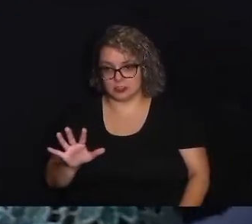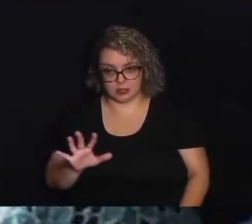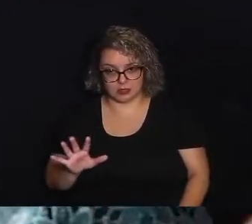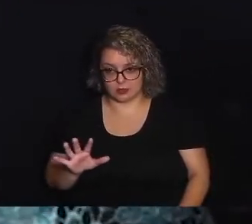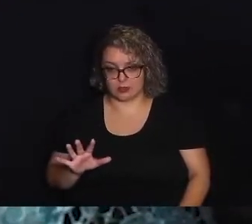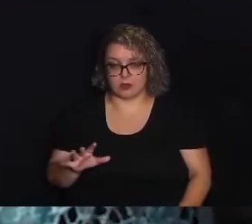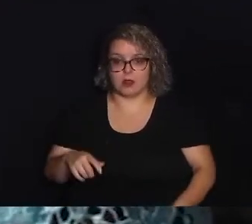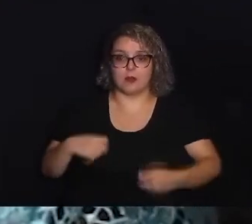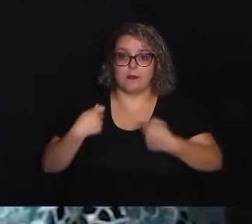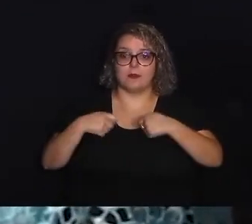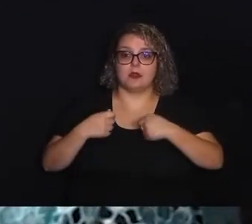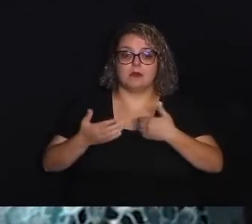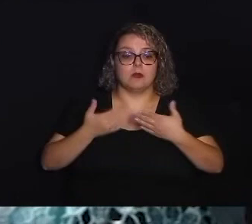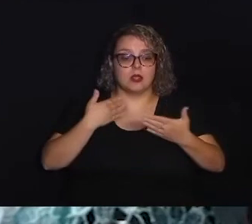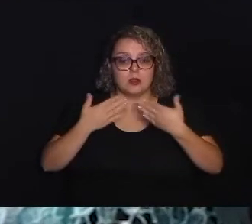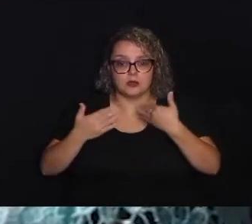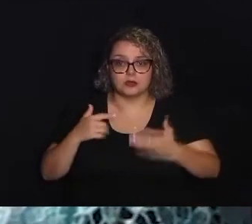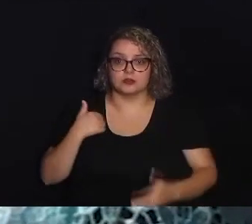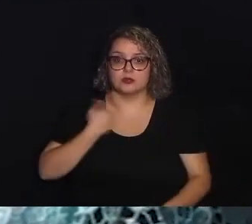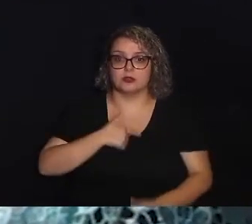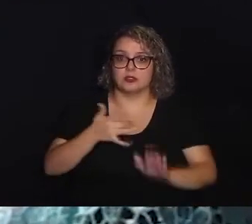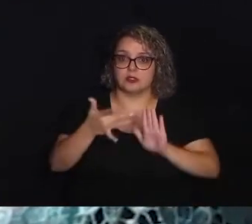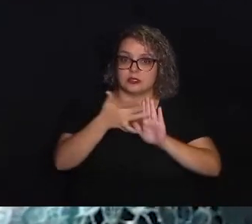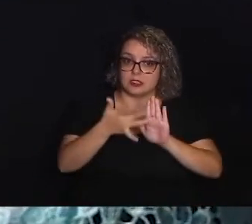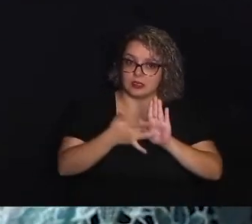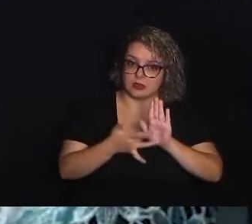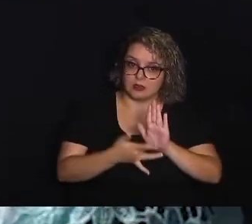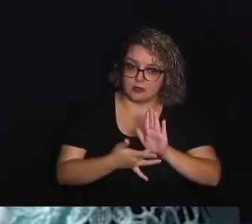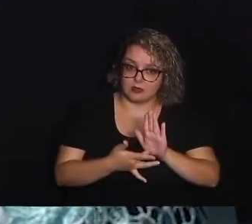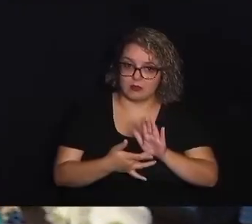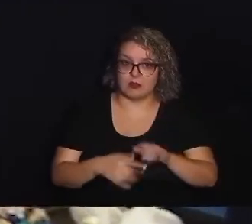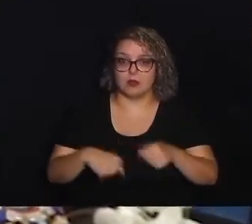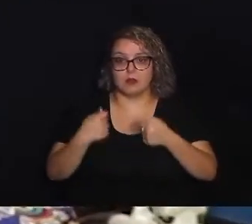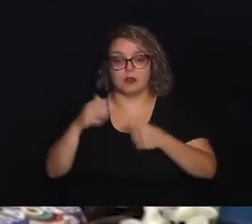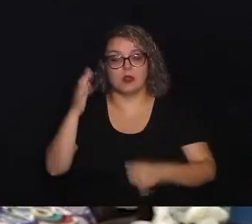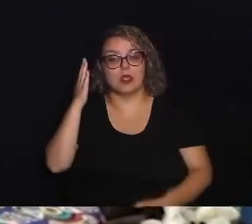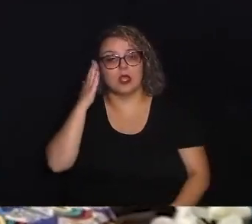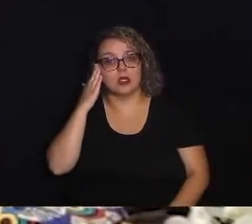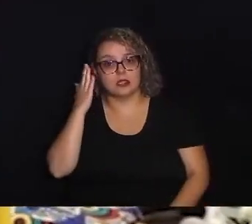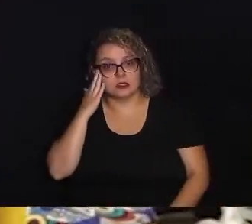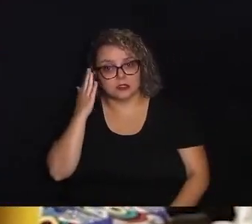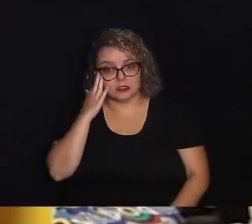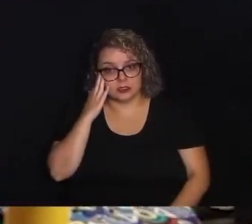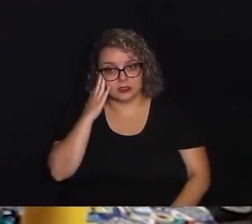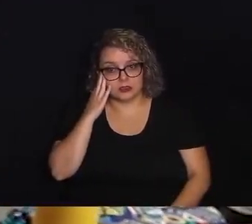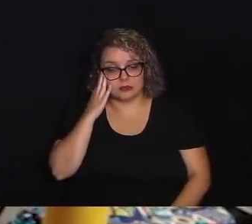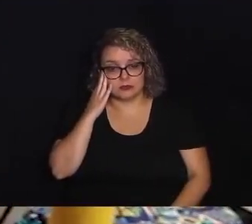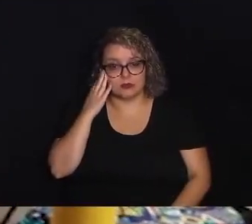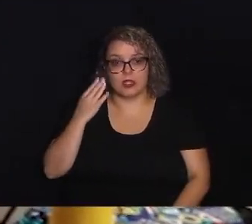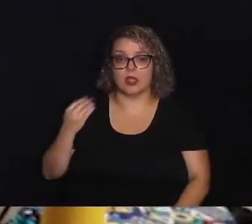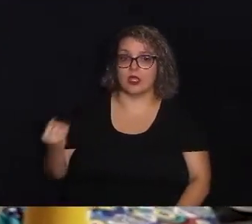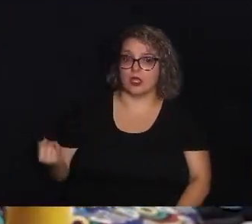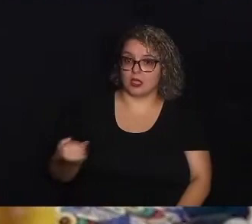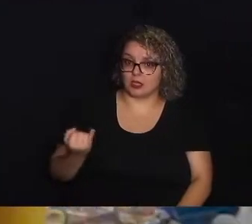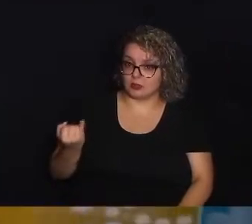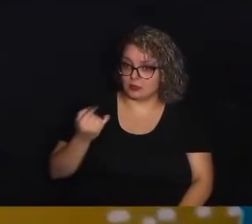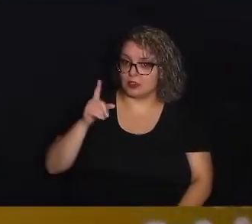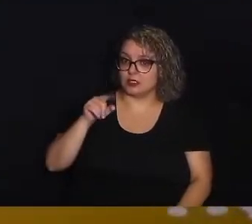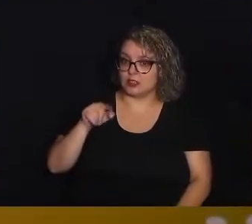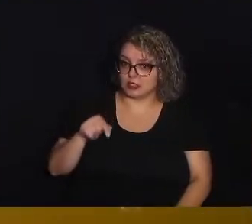vir para conhecer eles precisam dialogar sobre a nossa pauta eles precisam entender